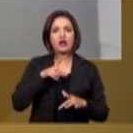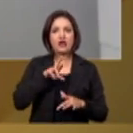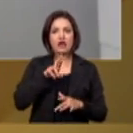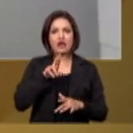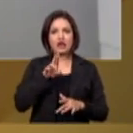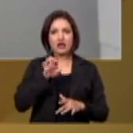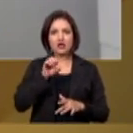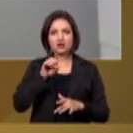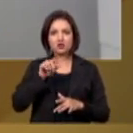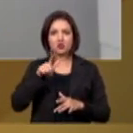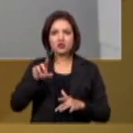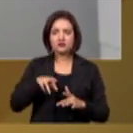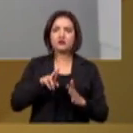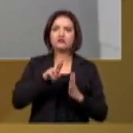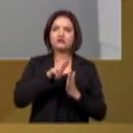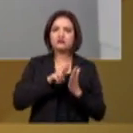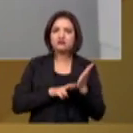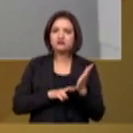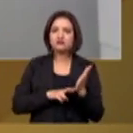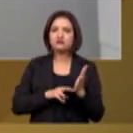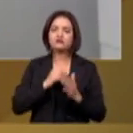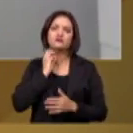internas é